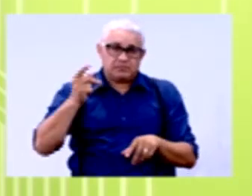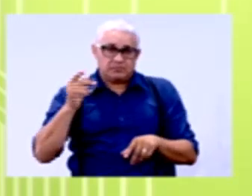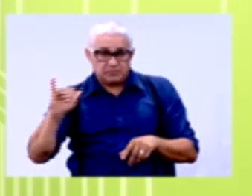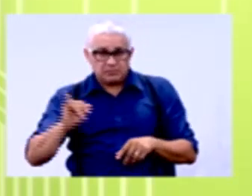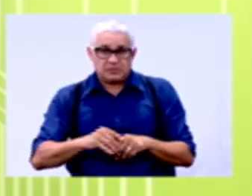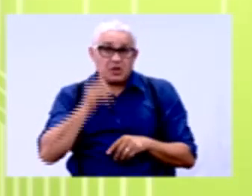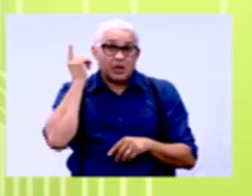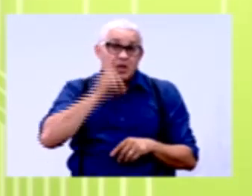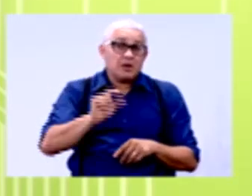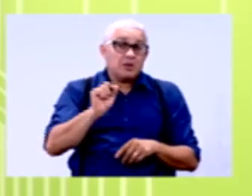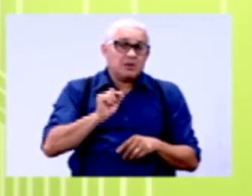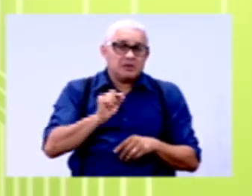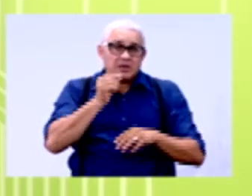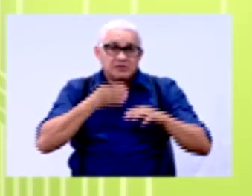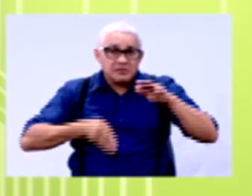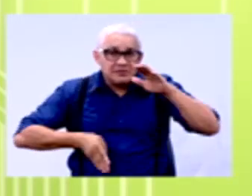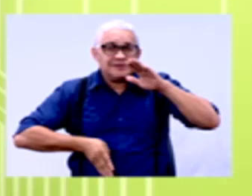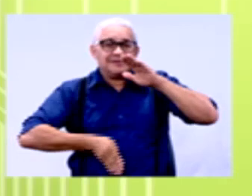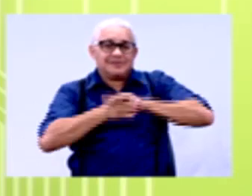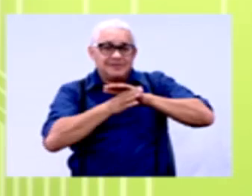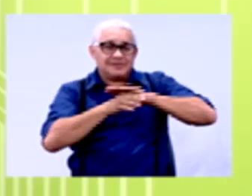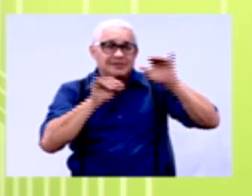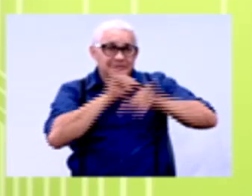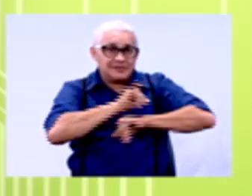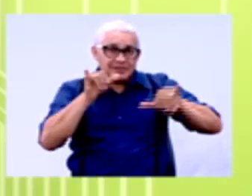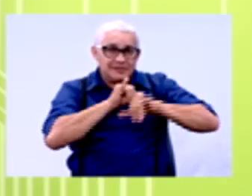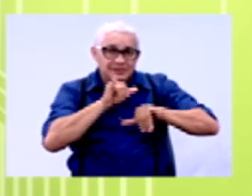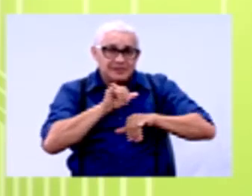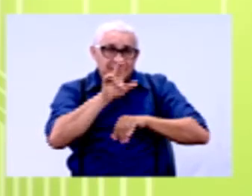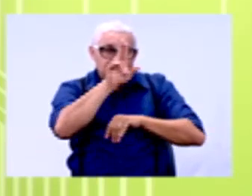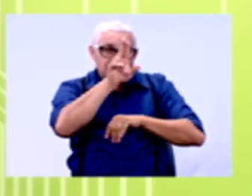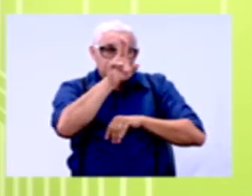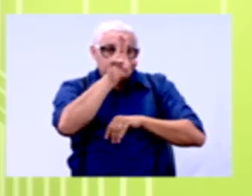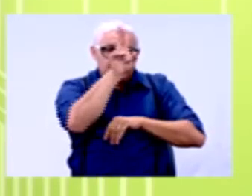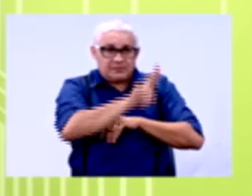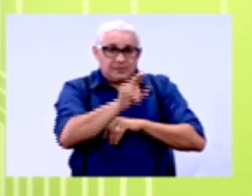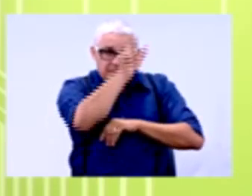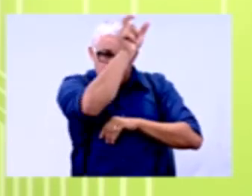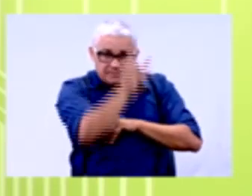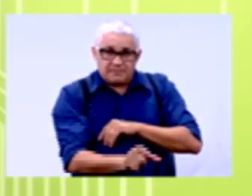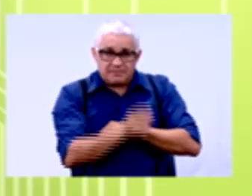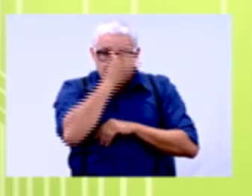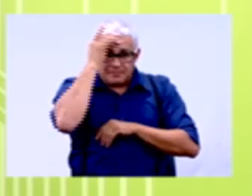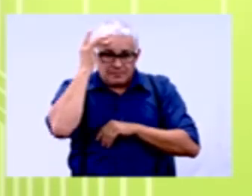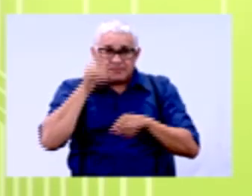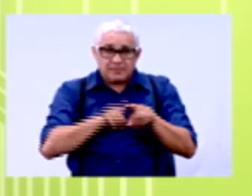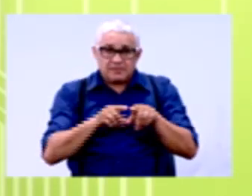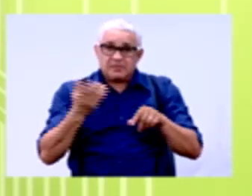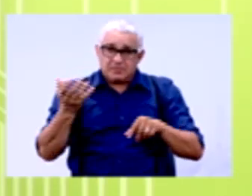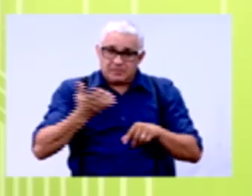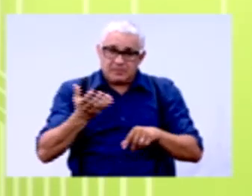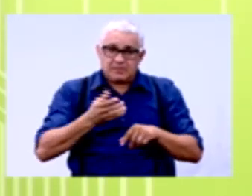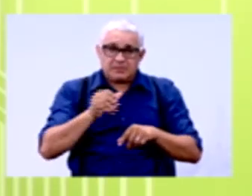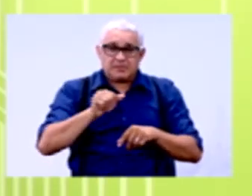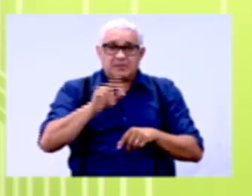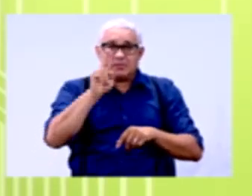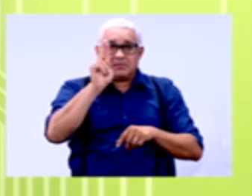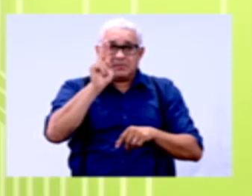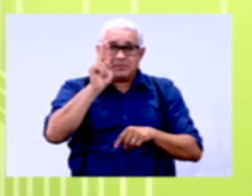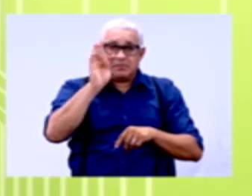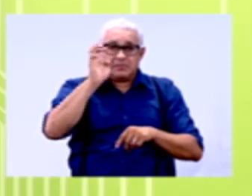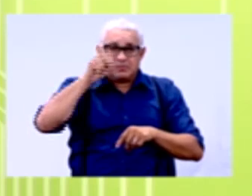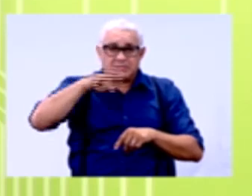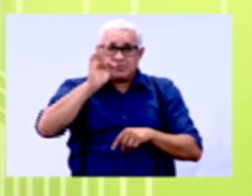que consegue ter acesso às informações do usuário, né? Então, por exemplo, se você quiser fazer uma autenticação dentro do seu